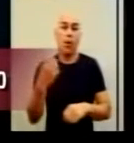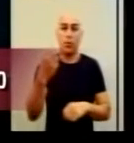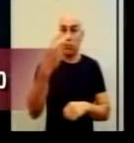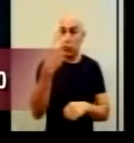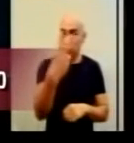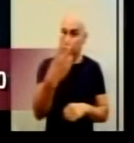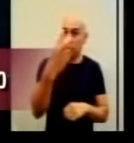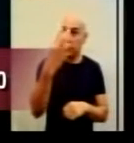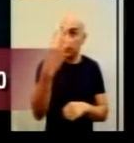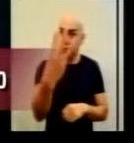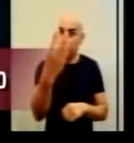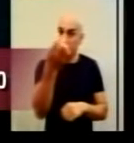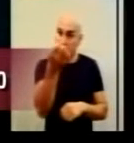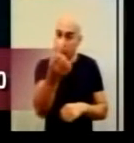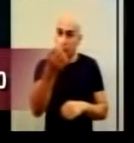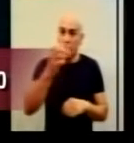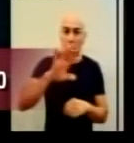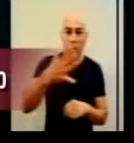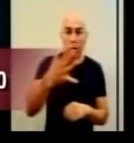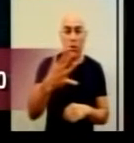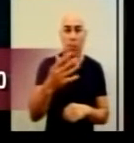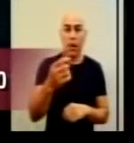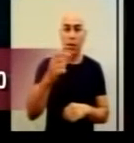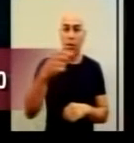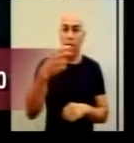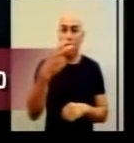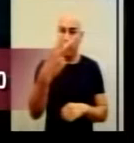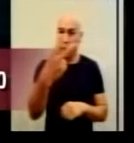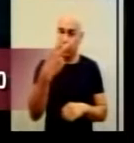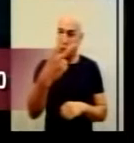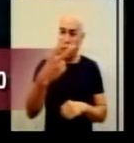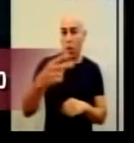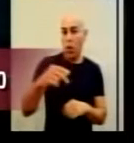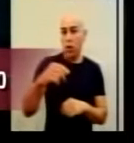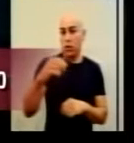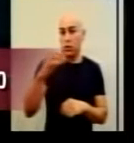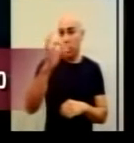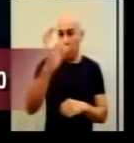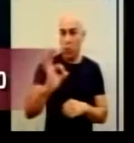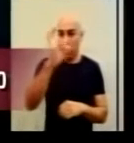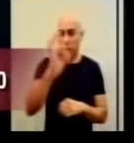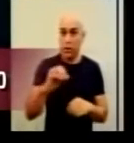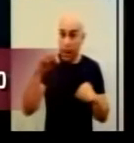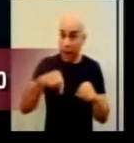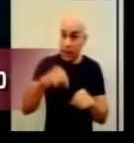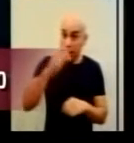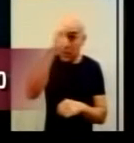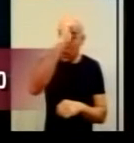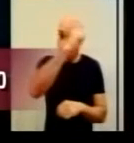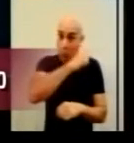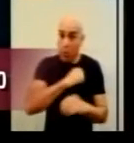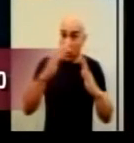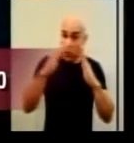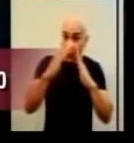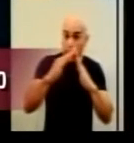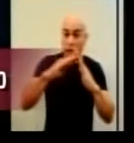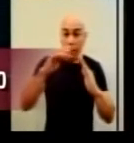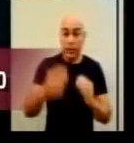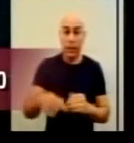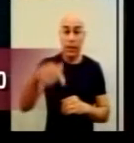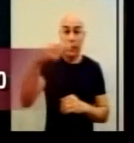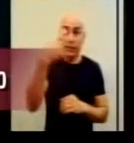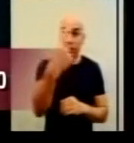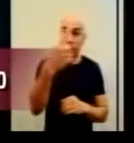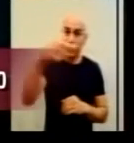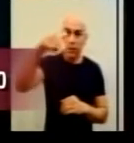236 casos, representando 22%. Os internados aqui em Rio Preto, nossos residentes, são 177